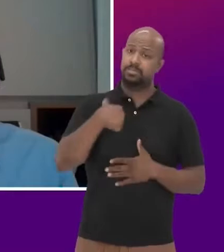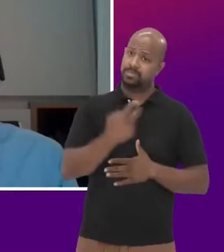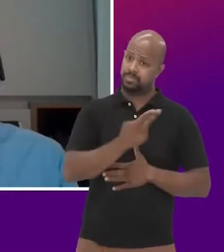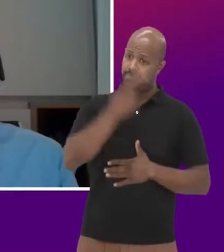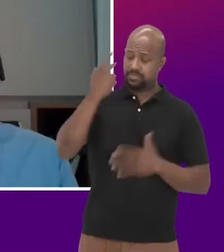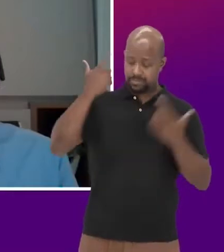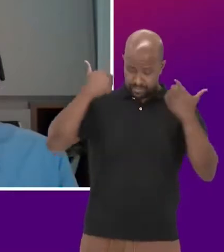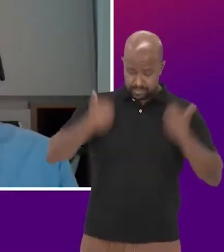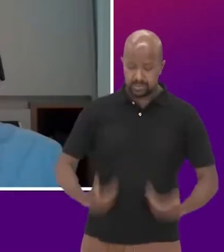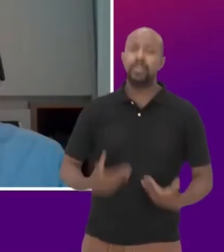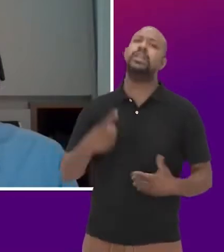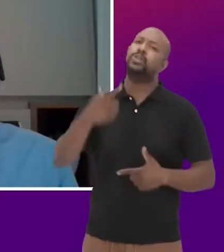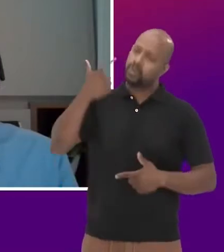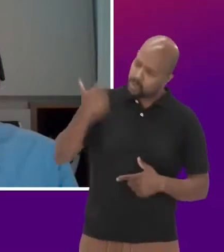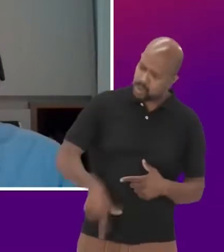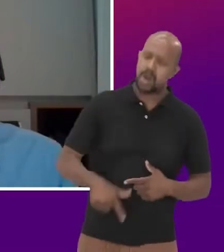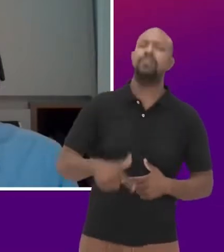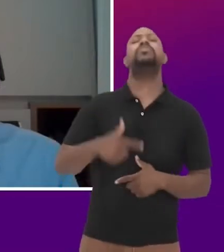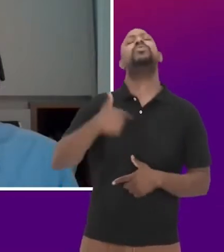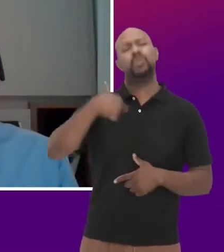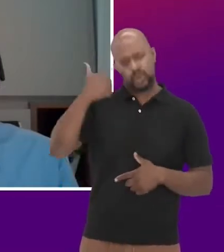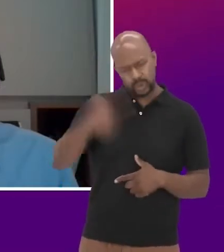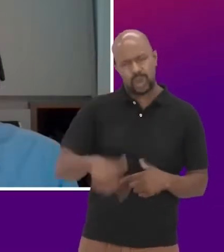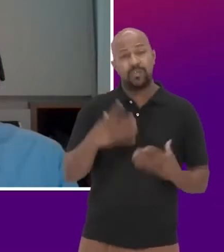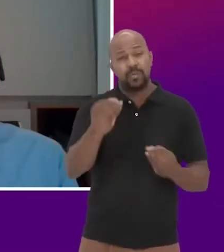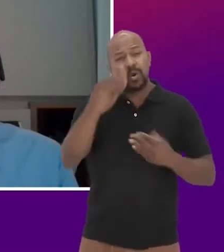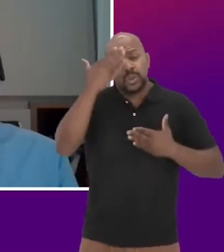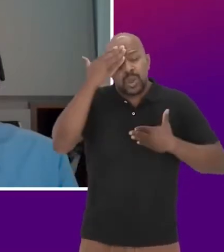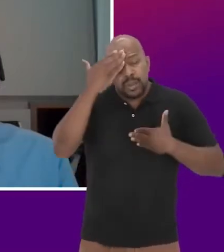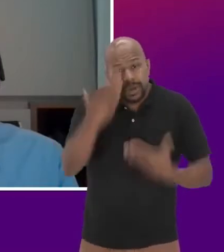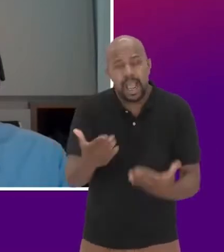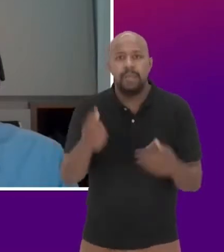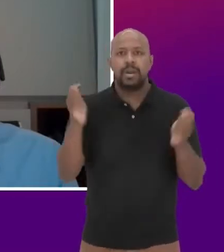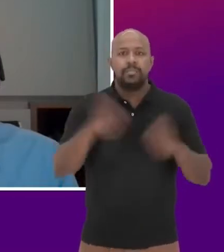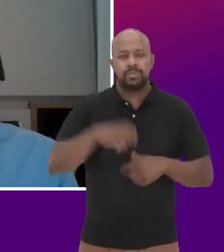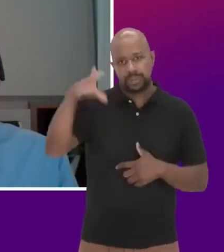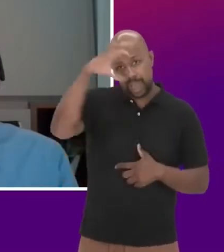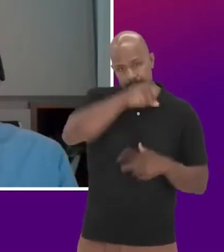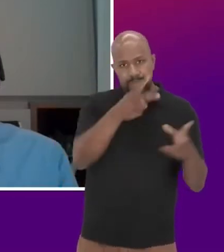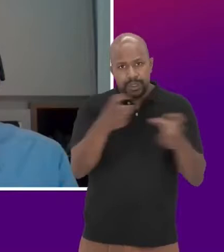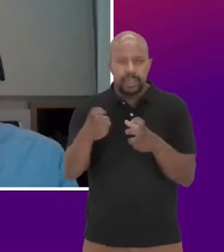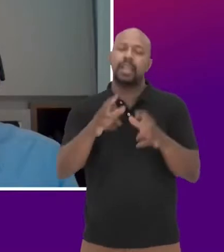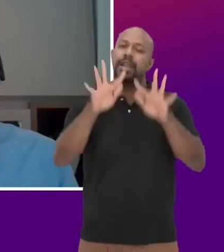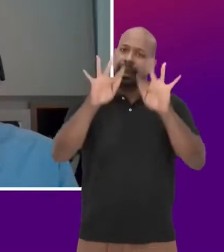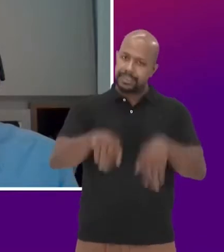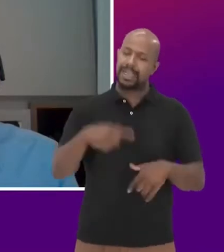nome, mais uma vez, muito obrigado pelo que eu pude aprender. Está